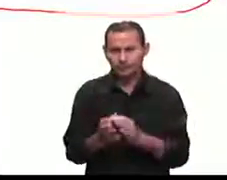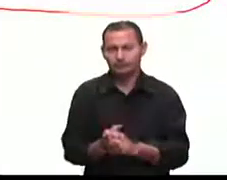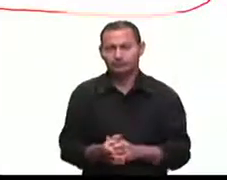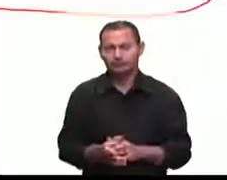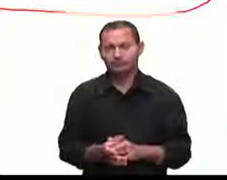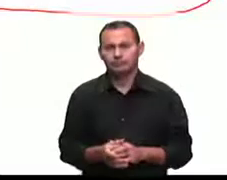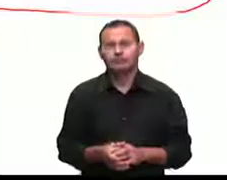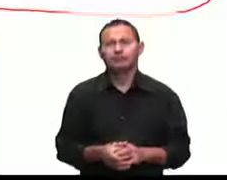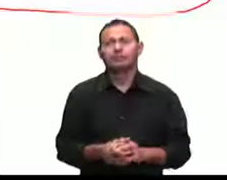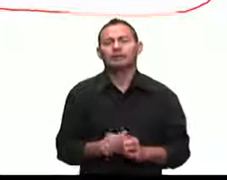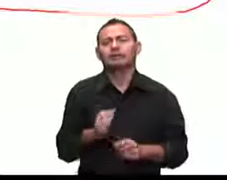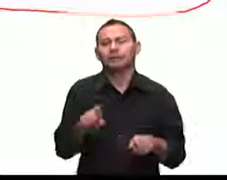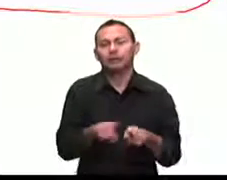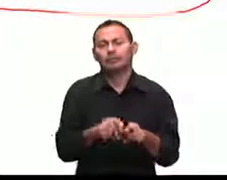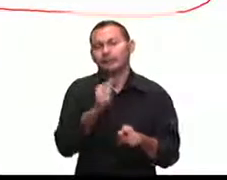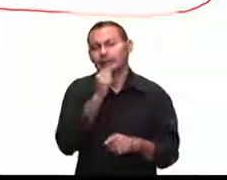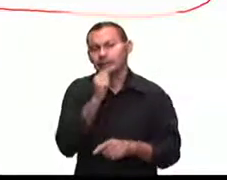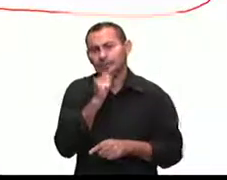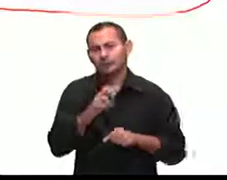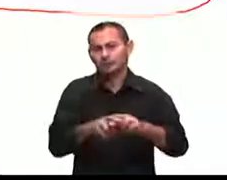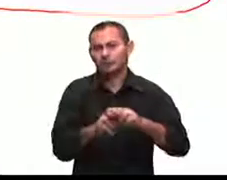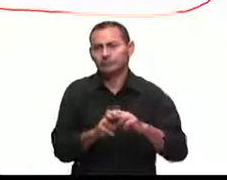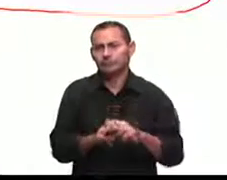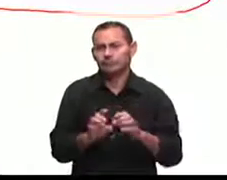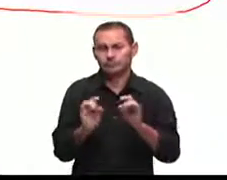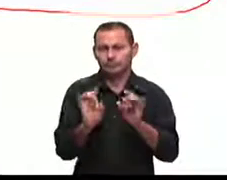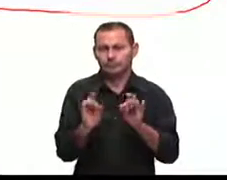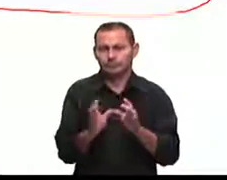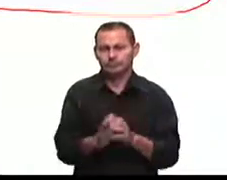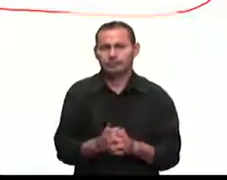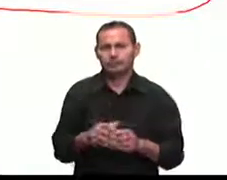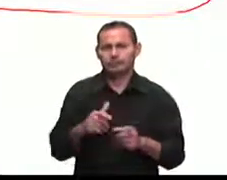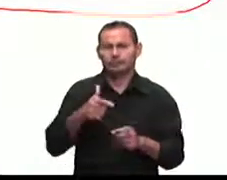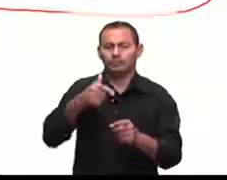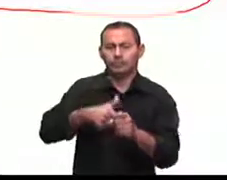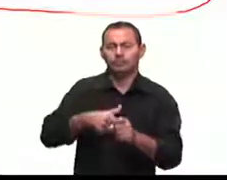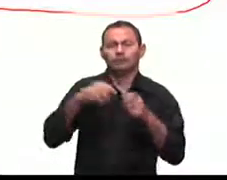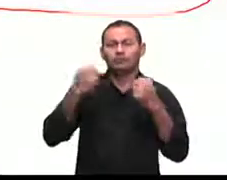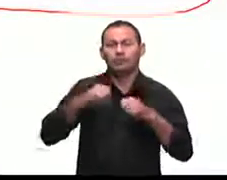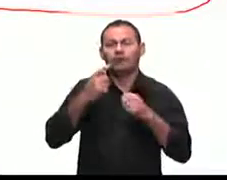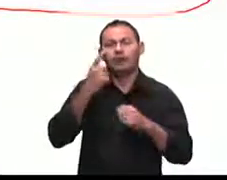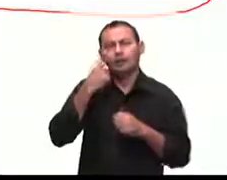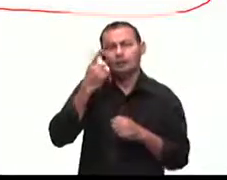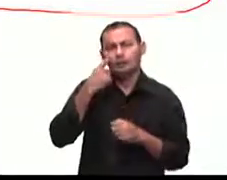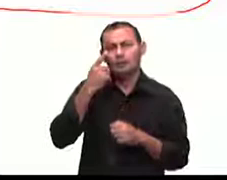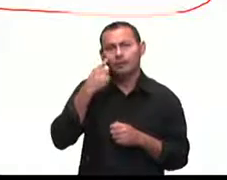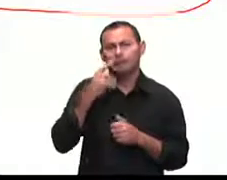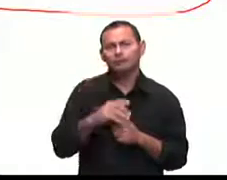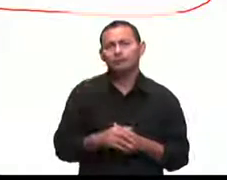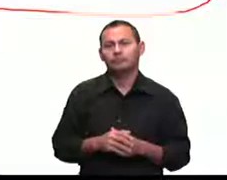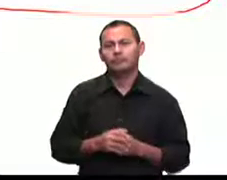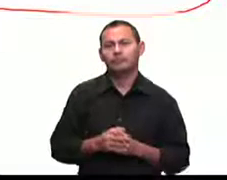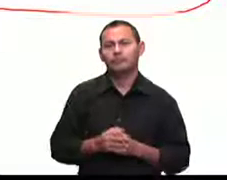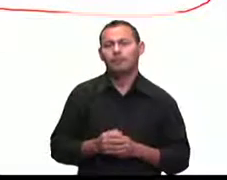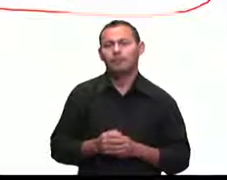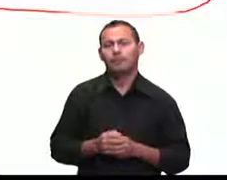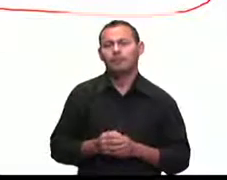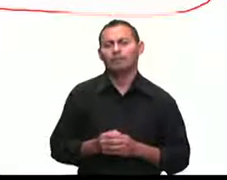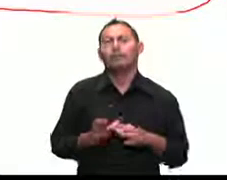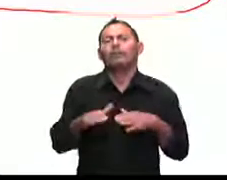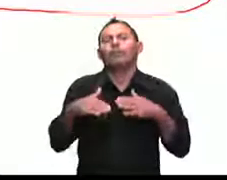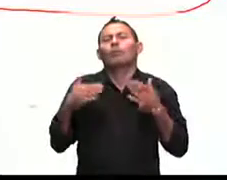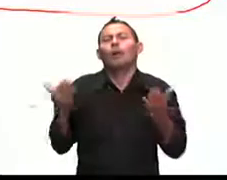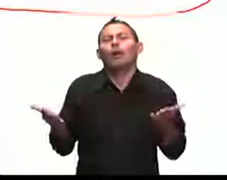Tá? E ainda, nesse caso específico de um posto, eu preciso verificar, né? Então,